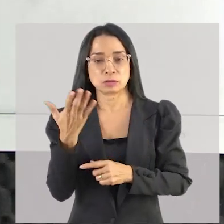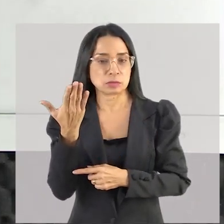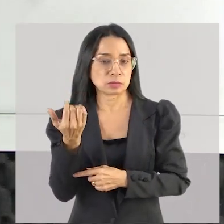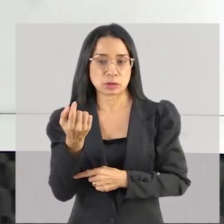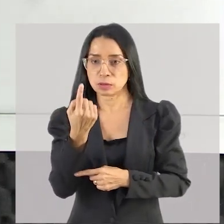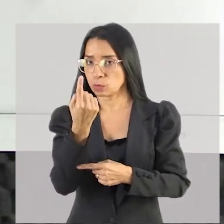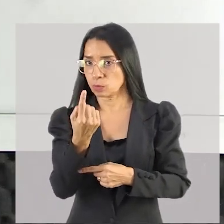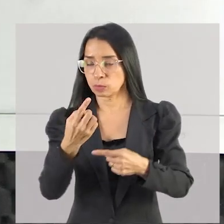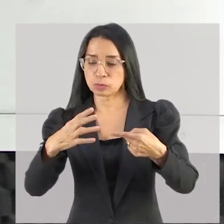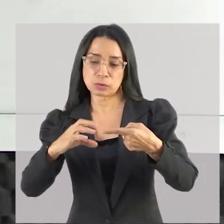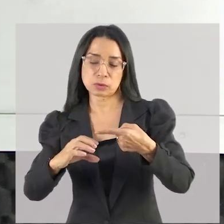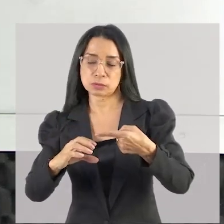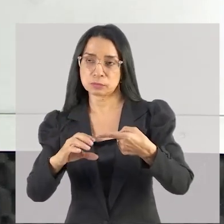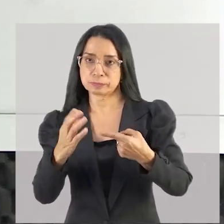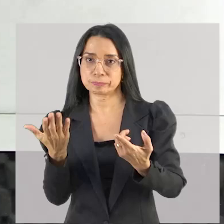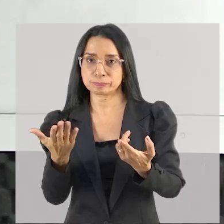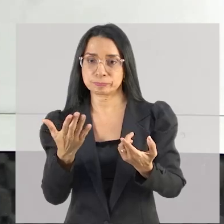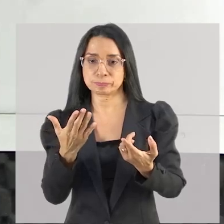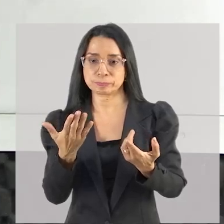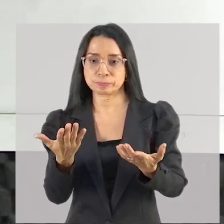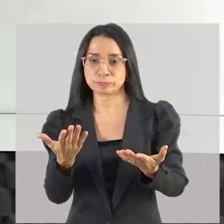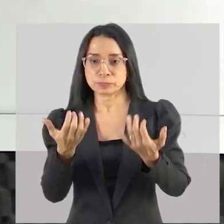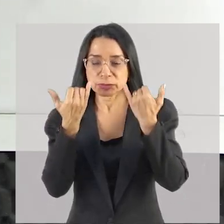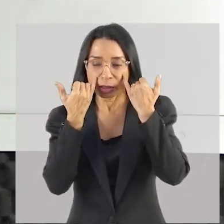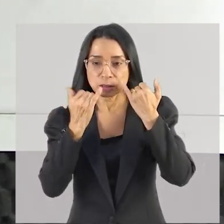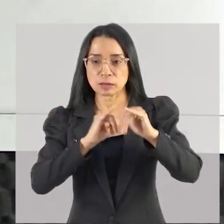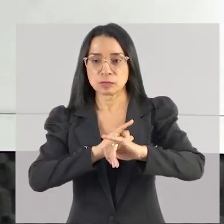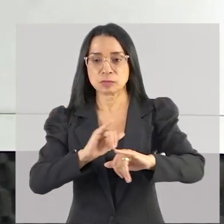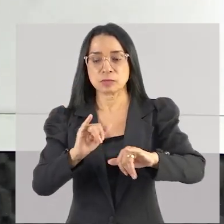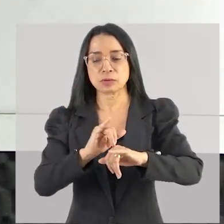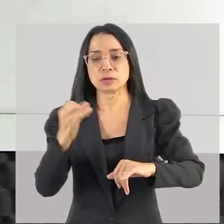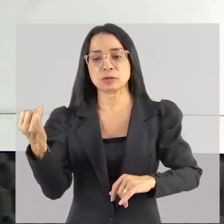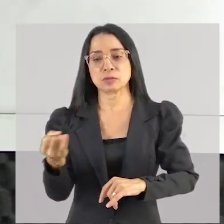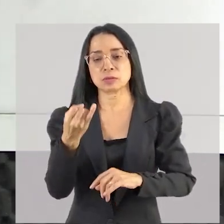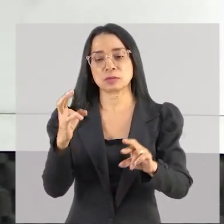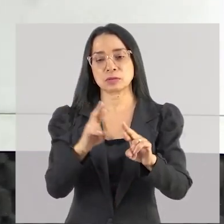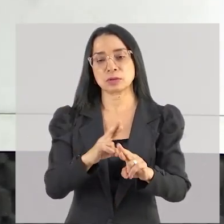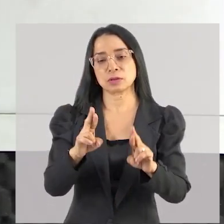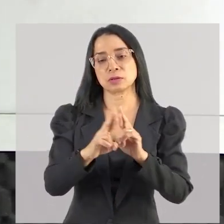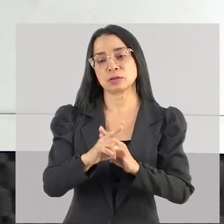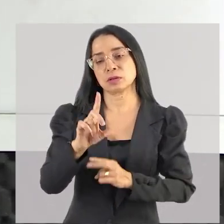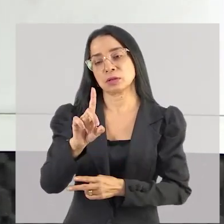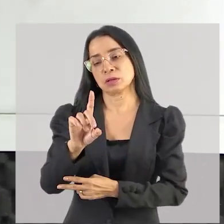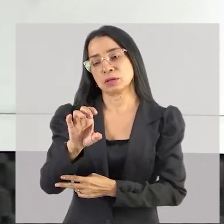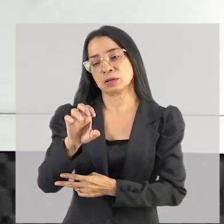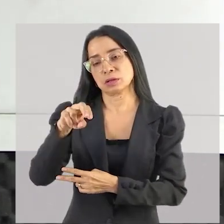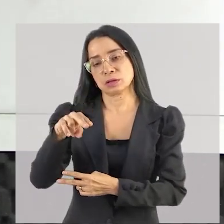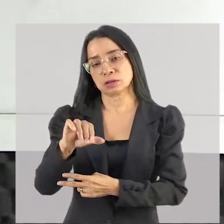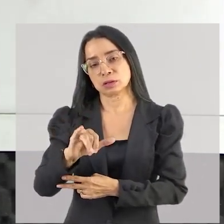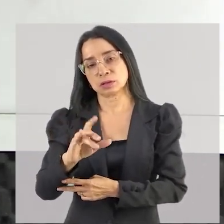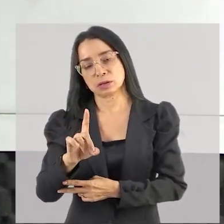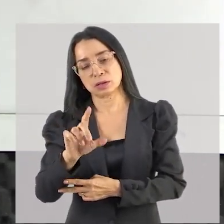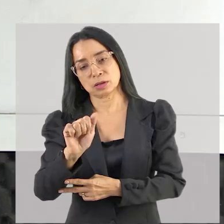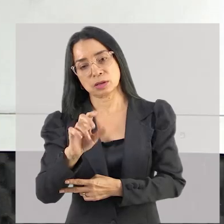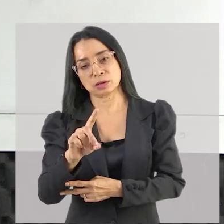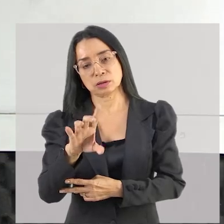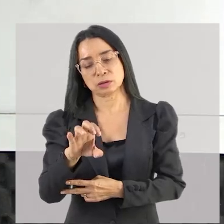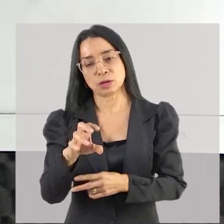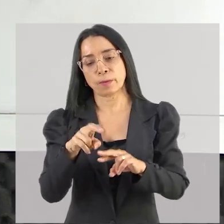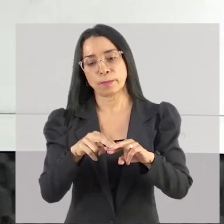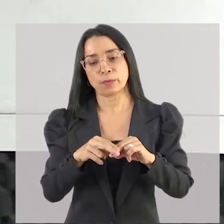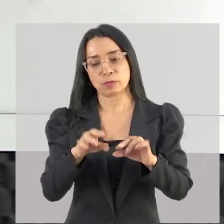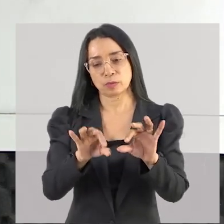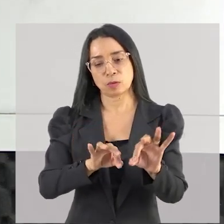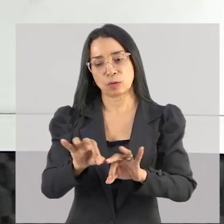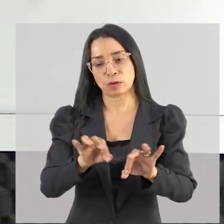de um C, tranquilo? Então, informação muito importante com relação aqui à densidade. Por isso que eu pude montar essa